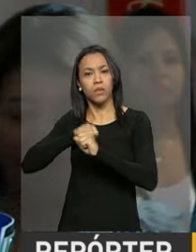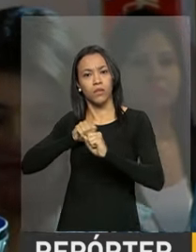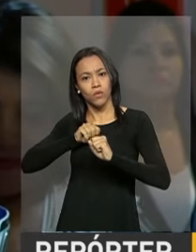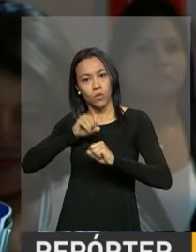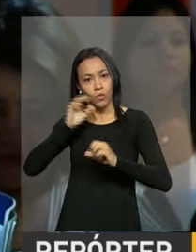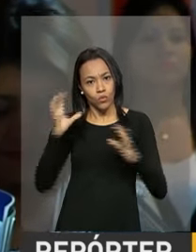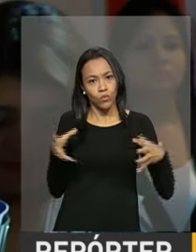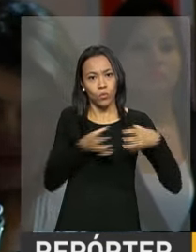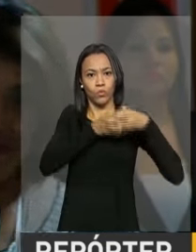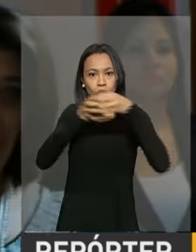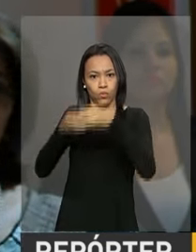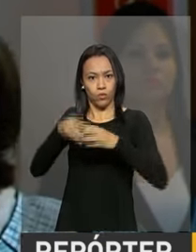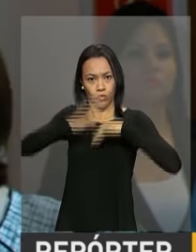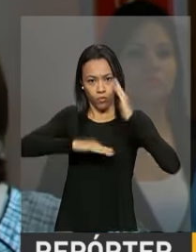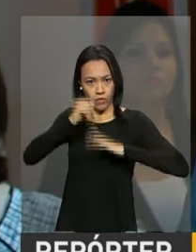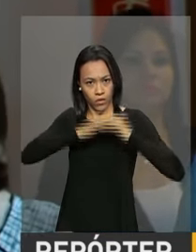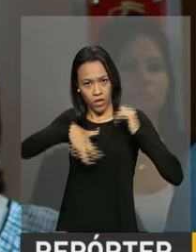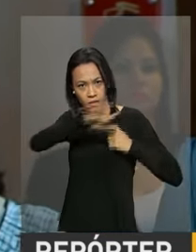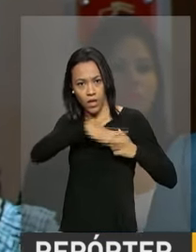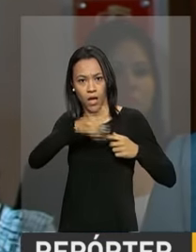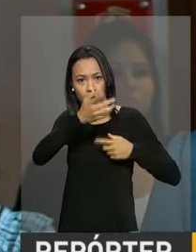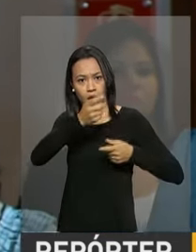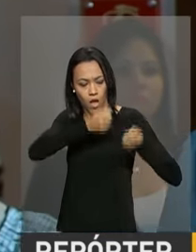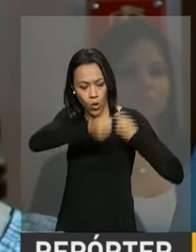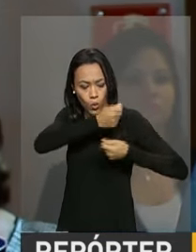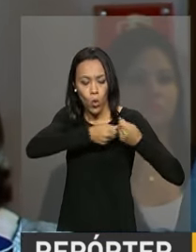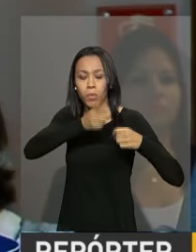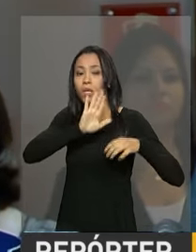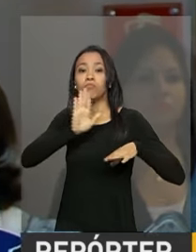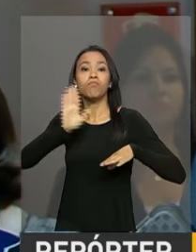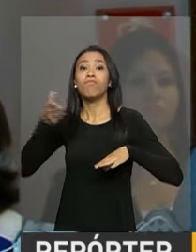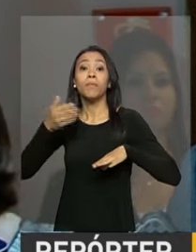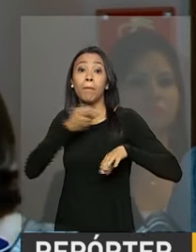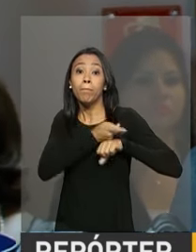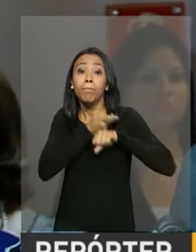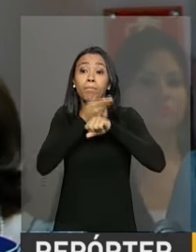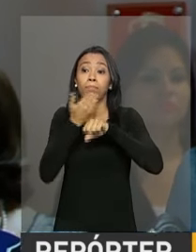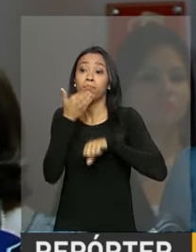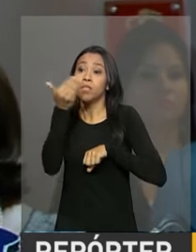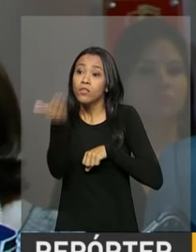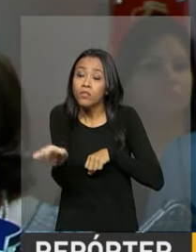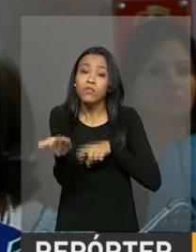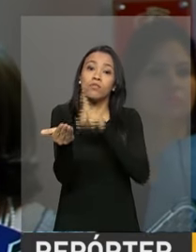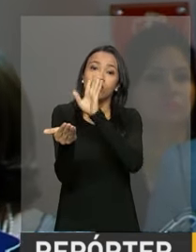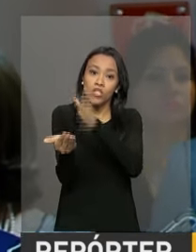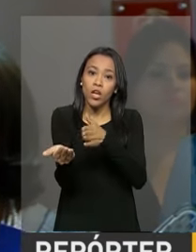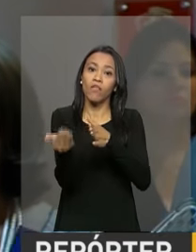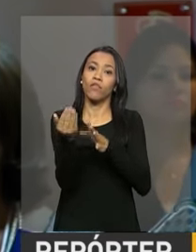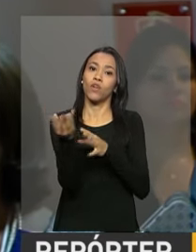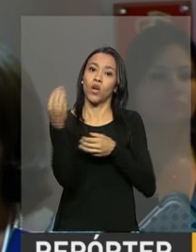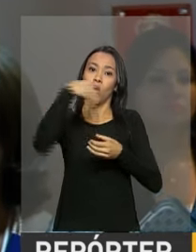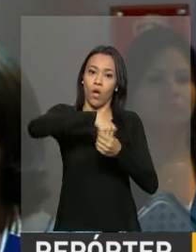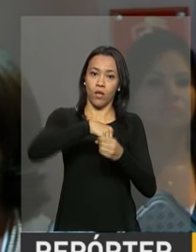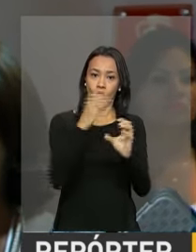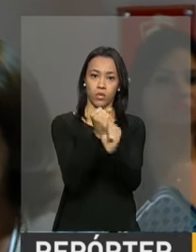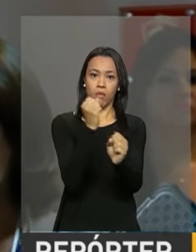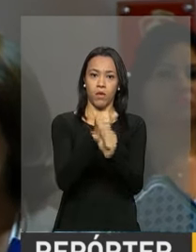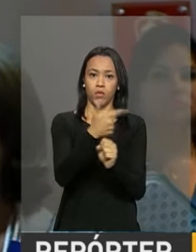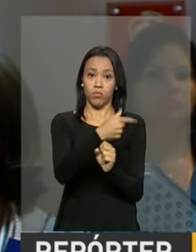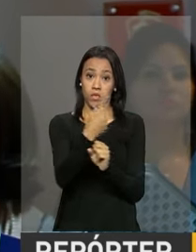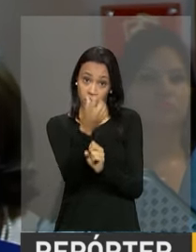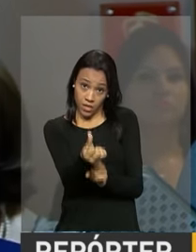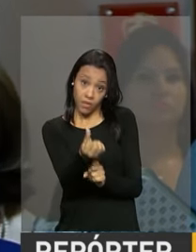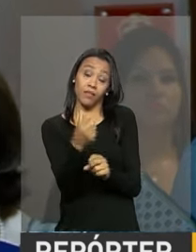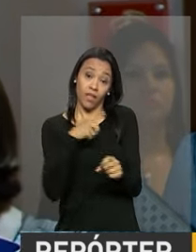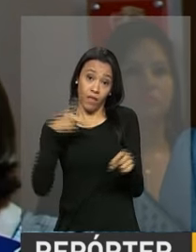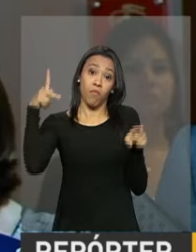Econômica estarei com o ministro Romério JC quarta-feira pedindo que o que foi previsto no orçamento de 2016 seja aplicado houve